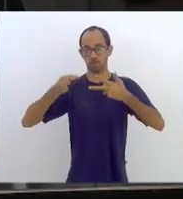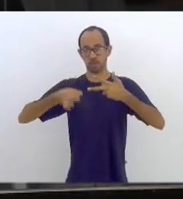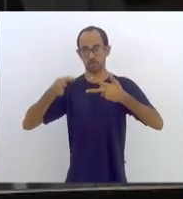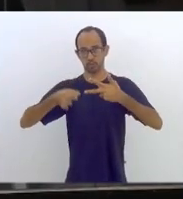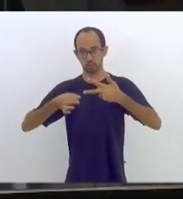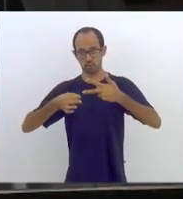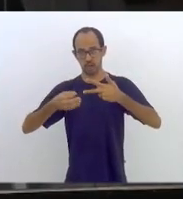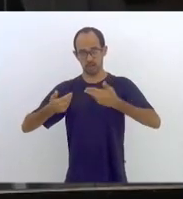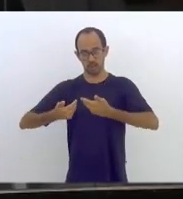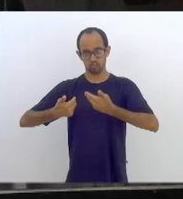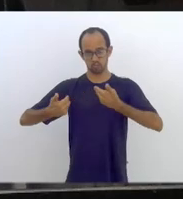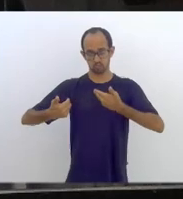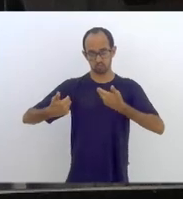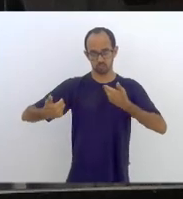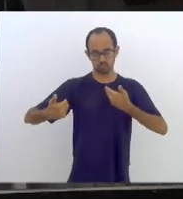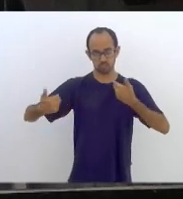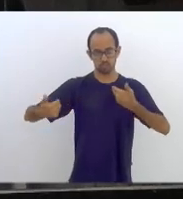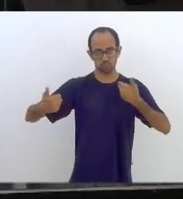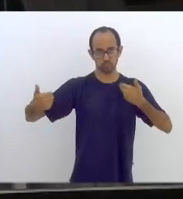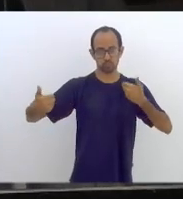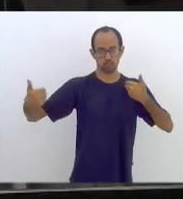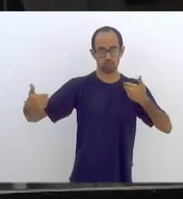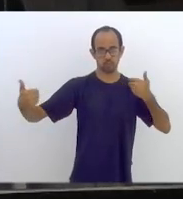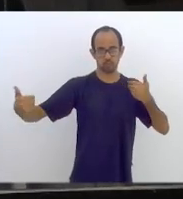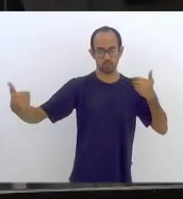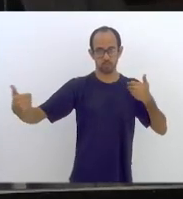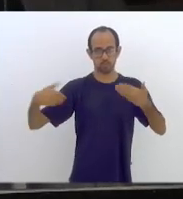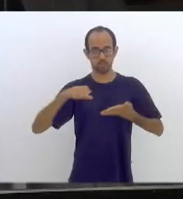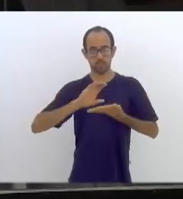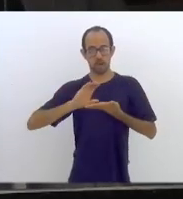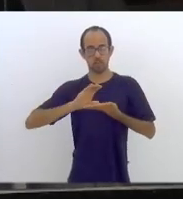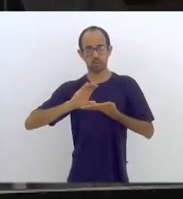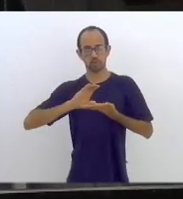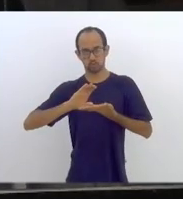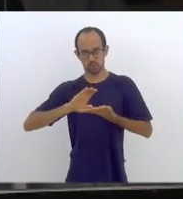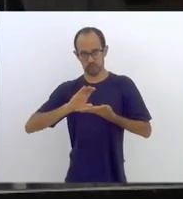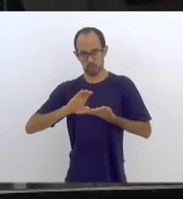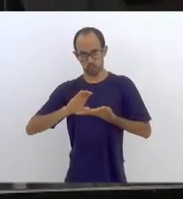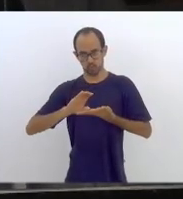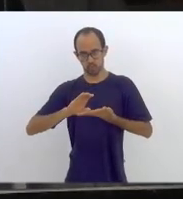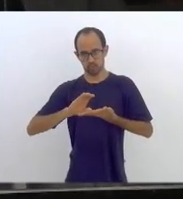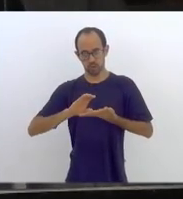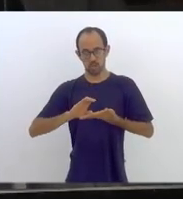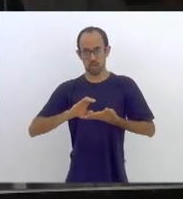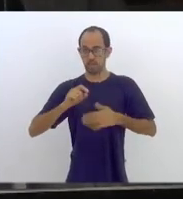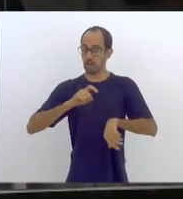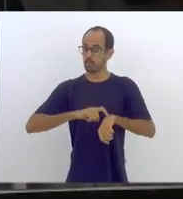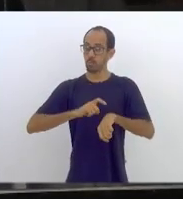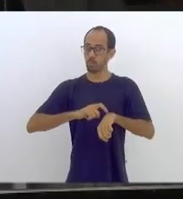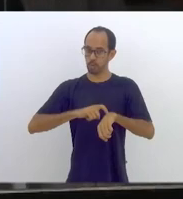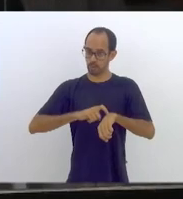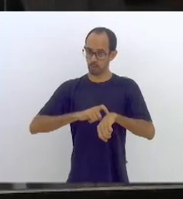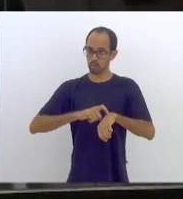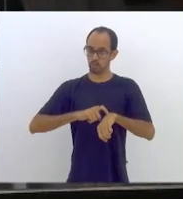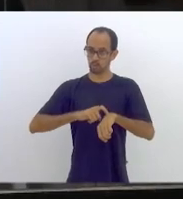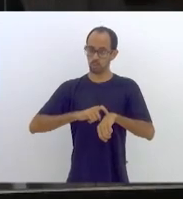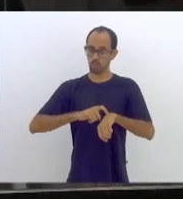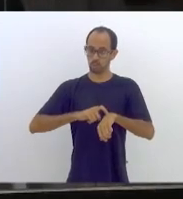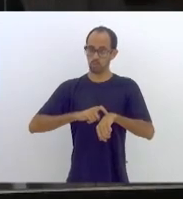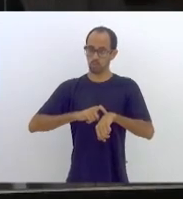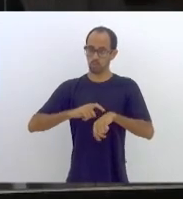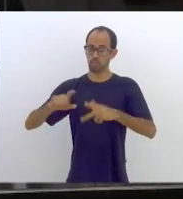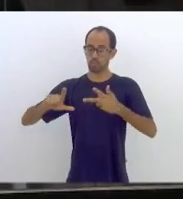distanciado dos preceitos constitucionais e chegou a hora do Parlamento assumir a sua função